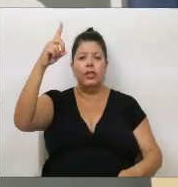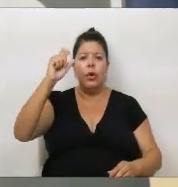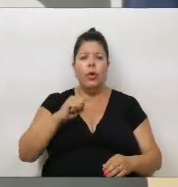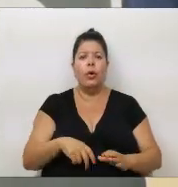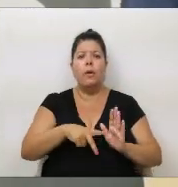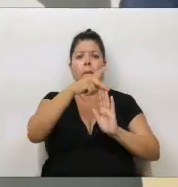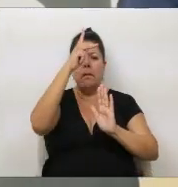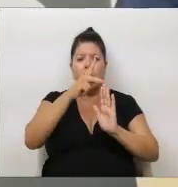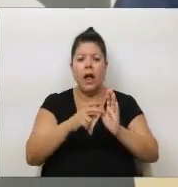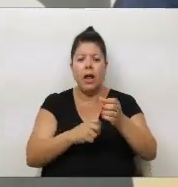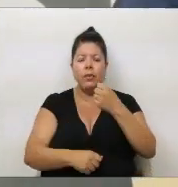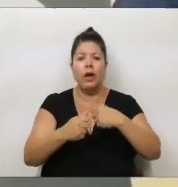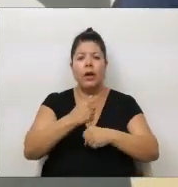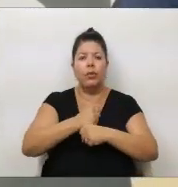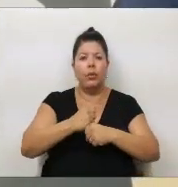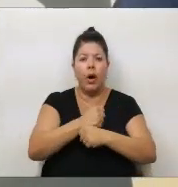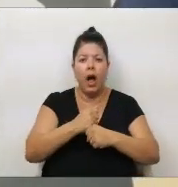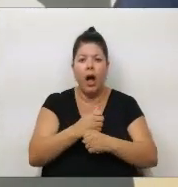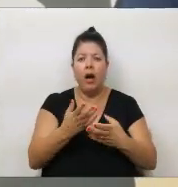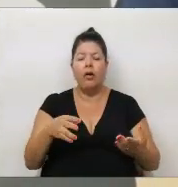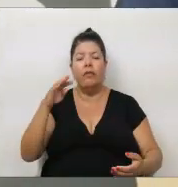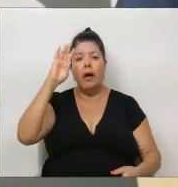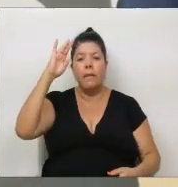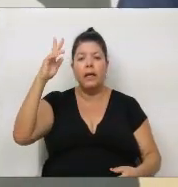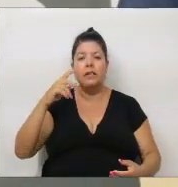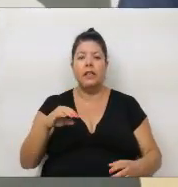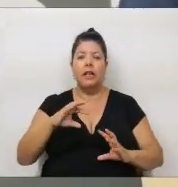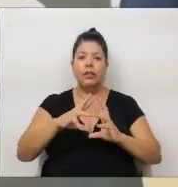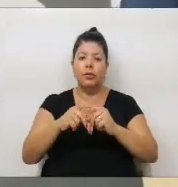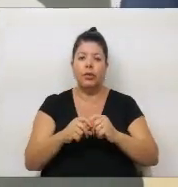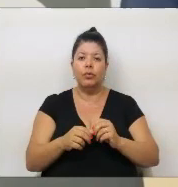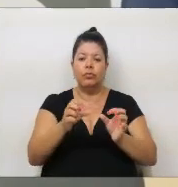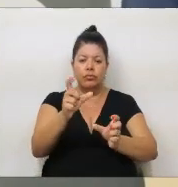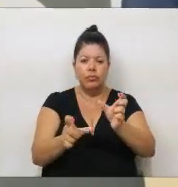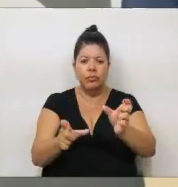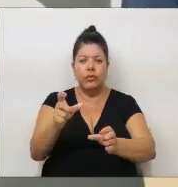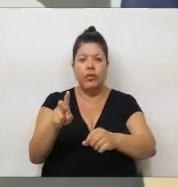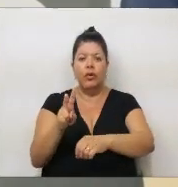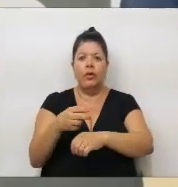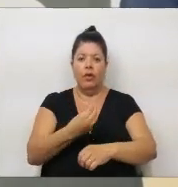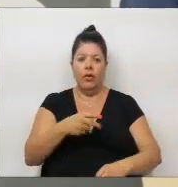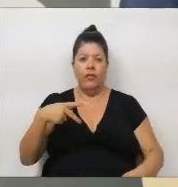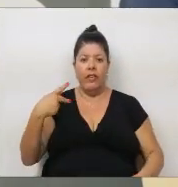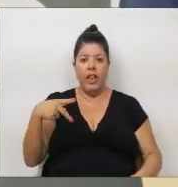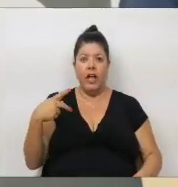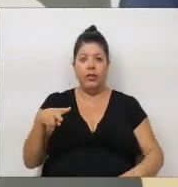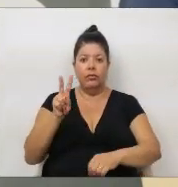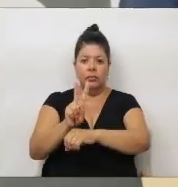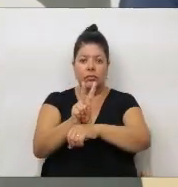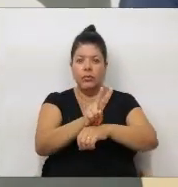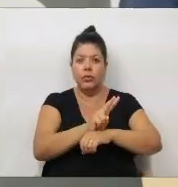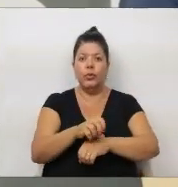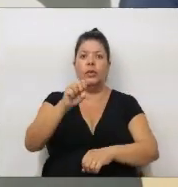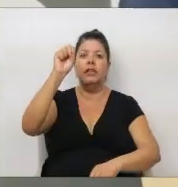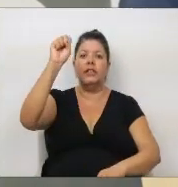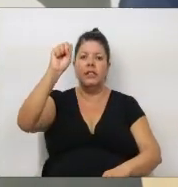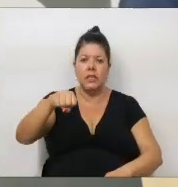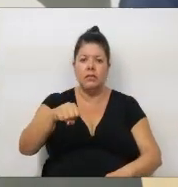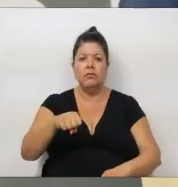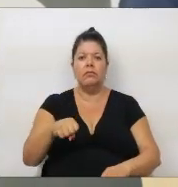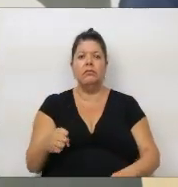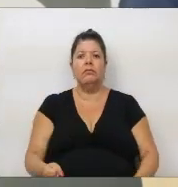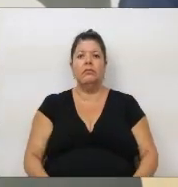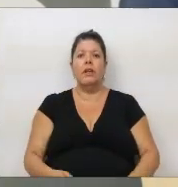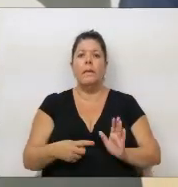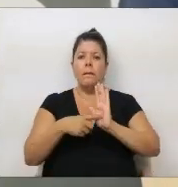pensar o governo nos 4 anos. Né? Tem todas as peças que o vereador pode perfeitamente fiscalizar, acompanhar e devolver